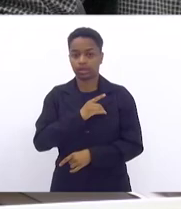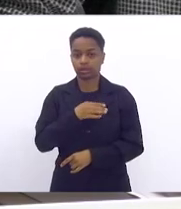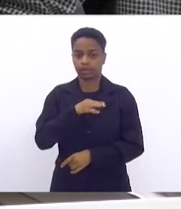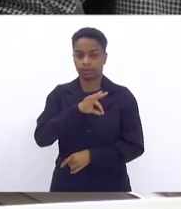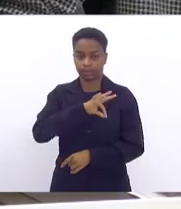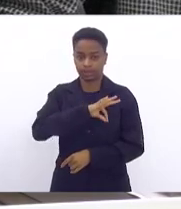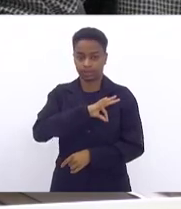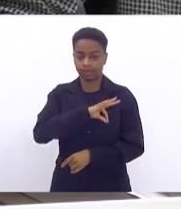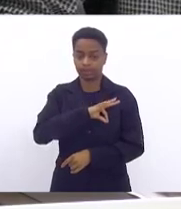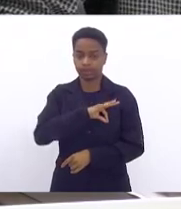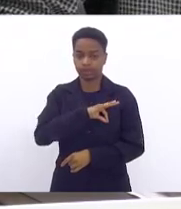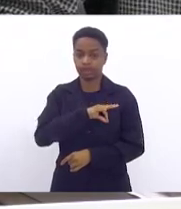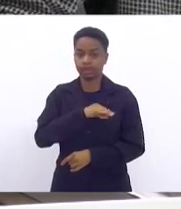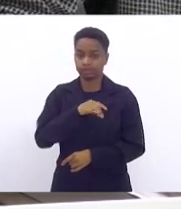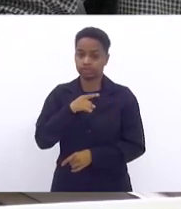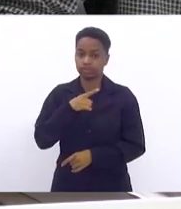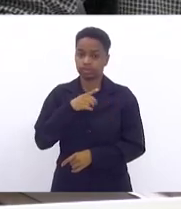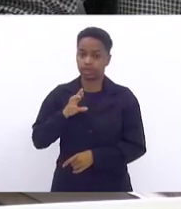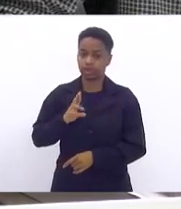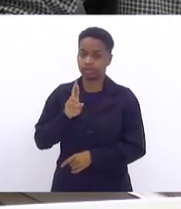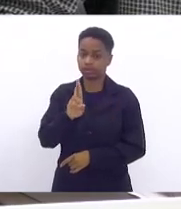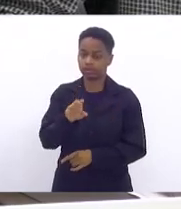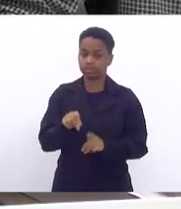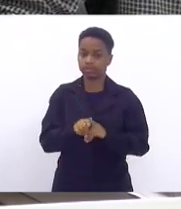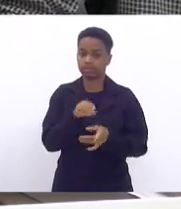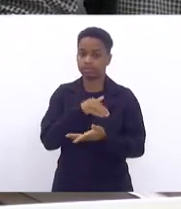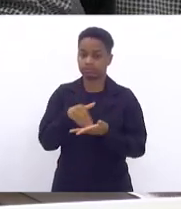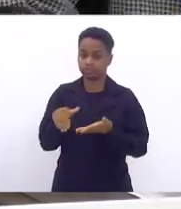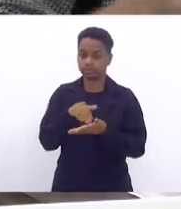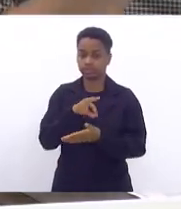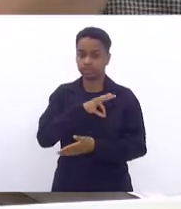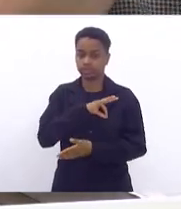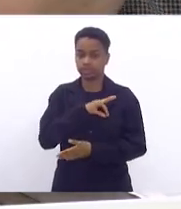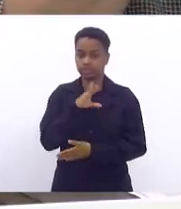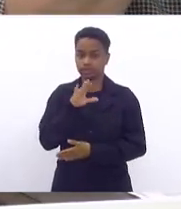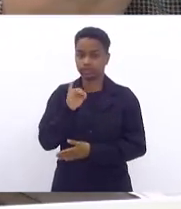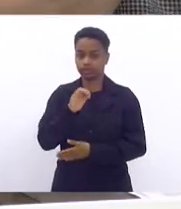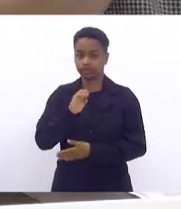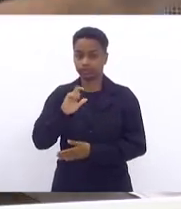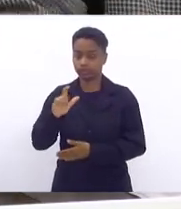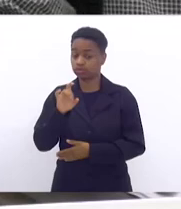audiência estavam representando oficialmente a Secretaria de Polícia Civil. Não